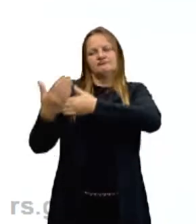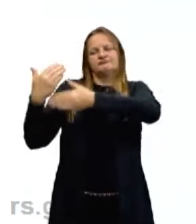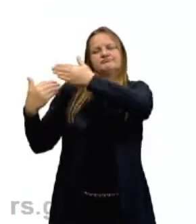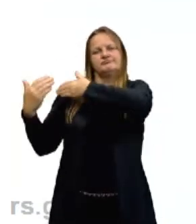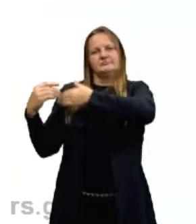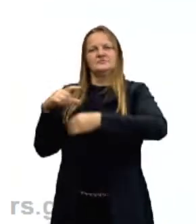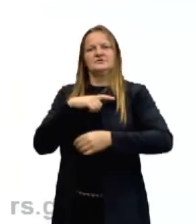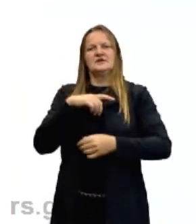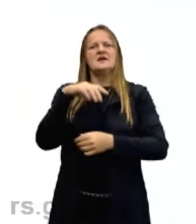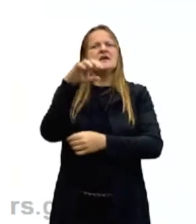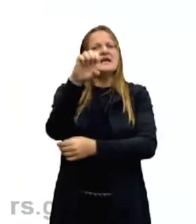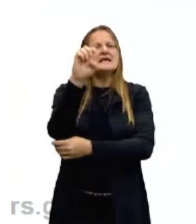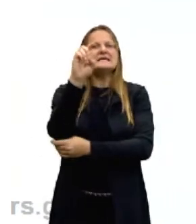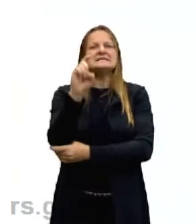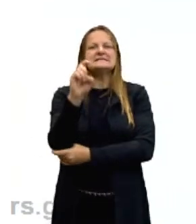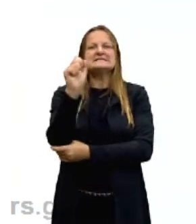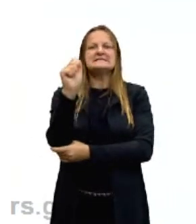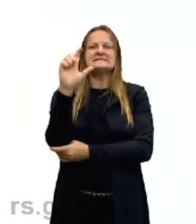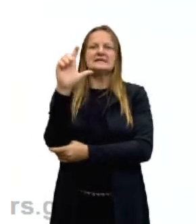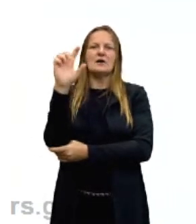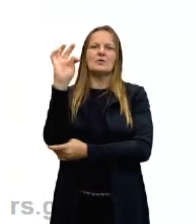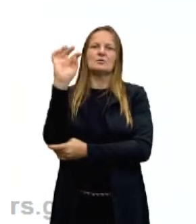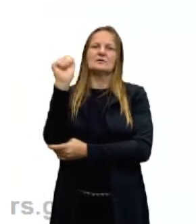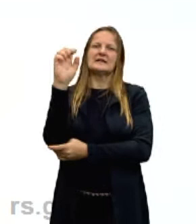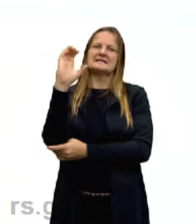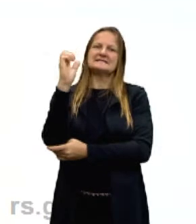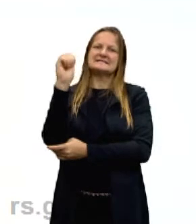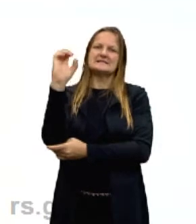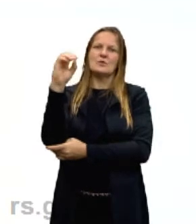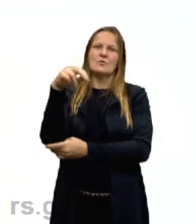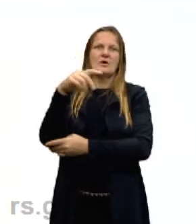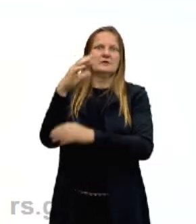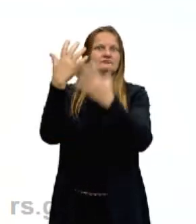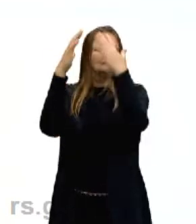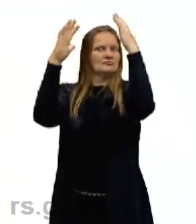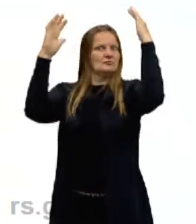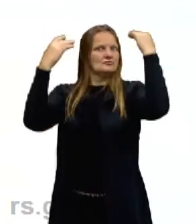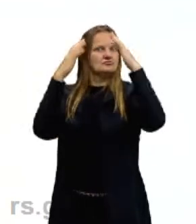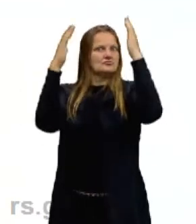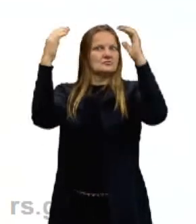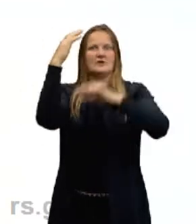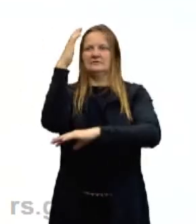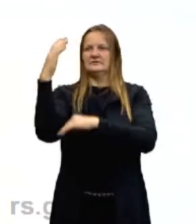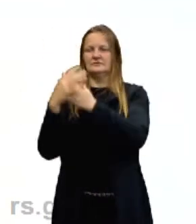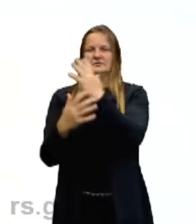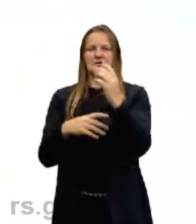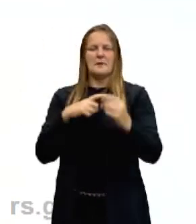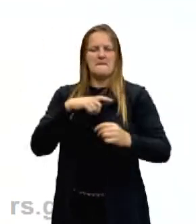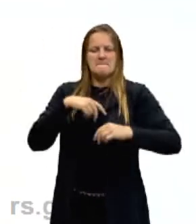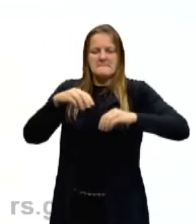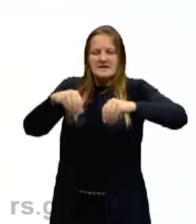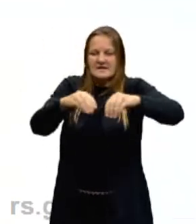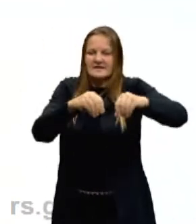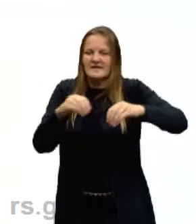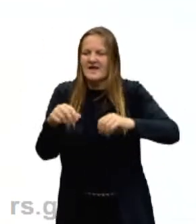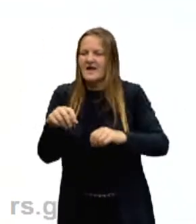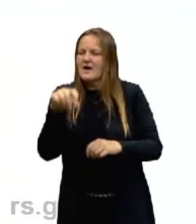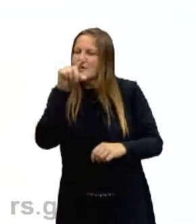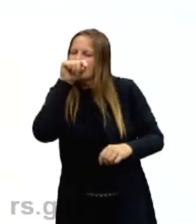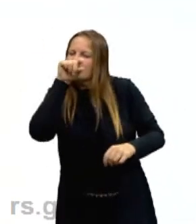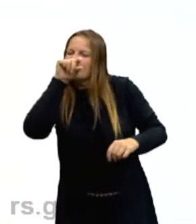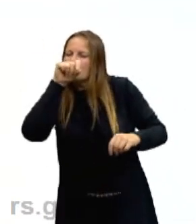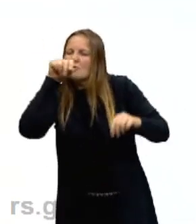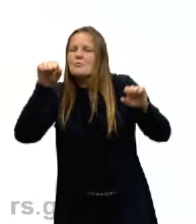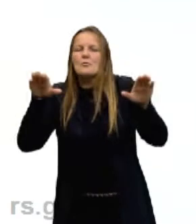de exaltar mesmo essa parada aqui no Brasil né não preciso lembrar lado minha terra tem palmeiras onde canta o sabiá